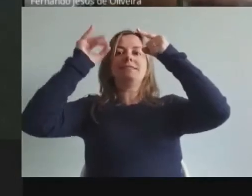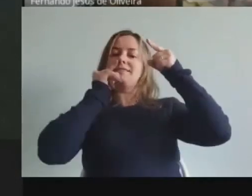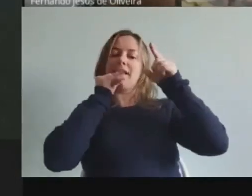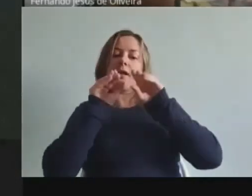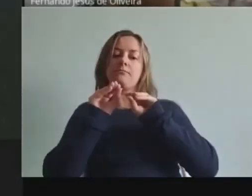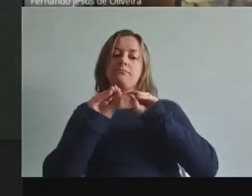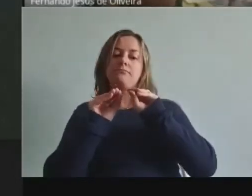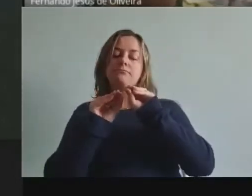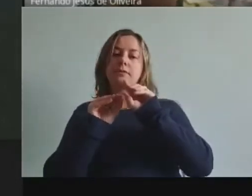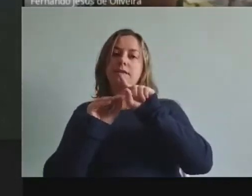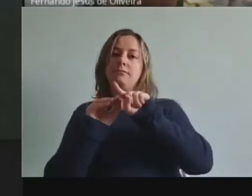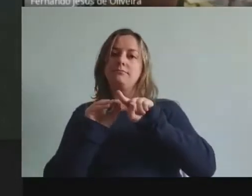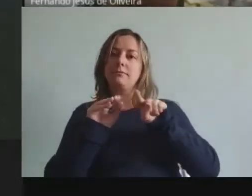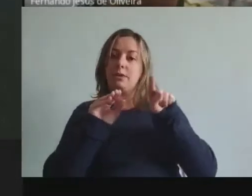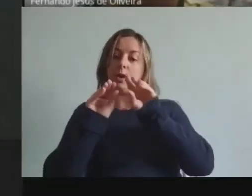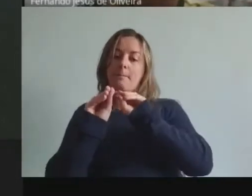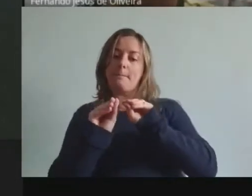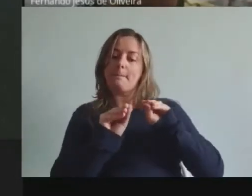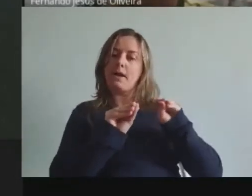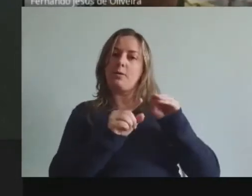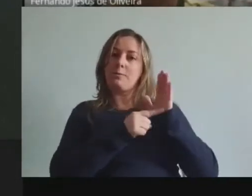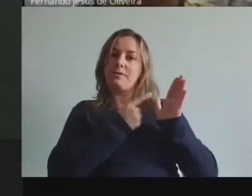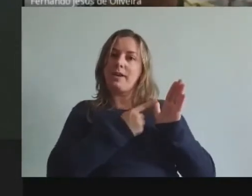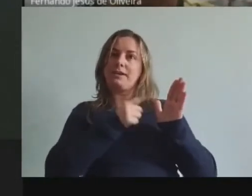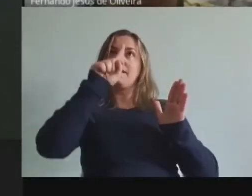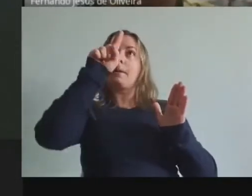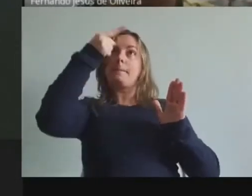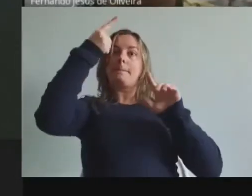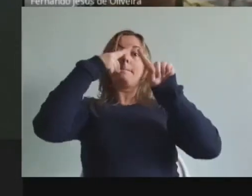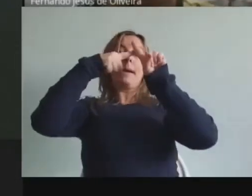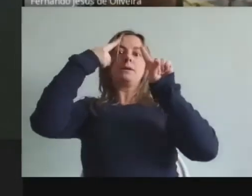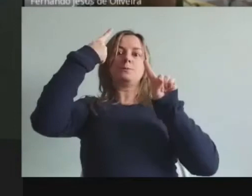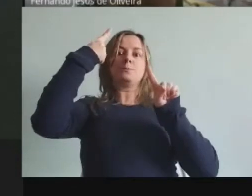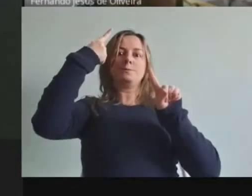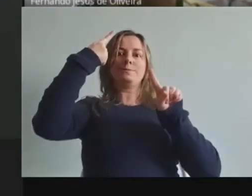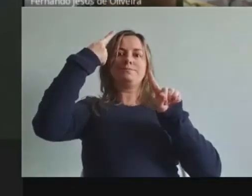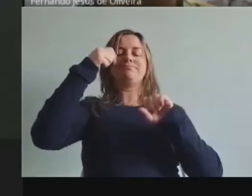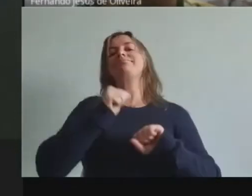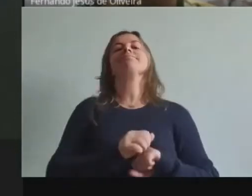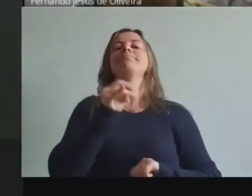potência aumenta uma unidade, tá? Então, por exemplo, se a gente tinha lá